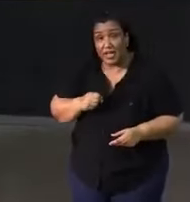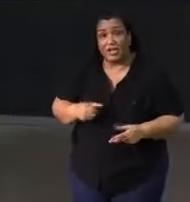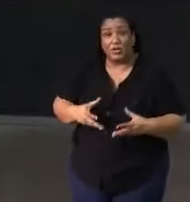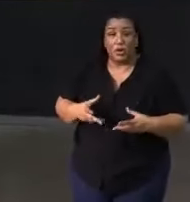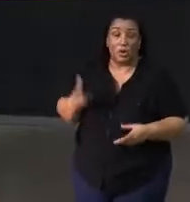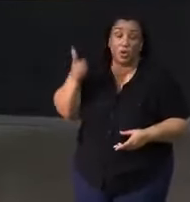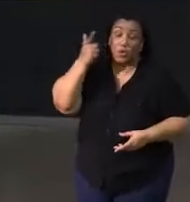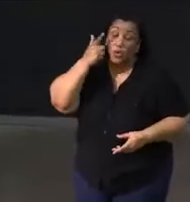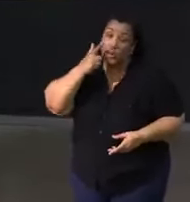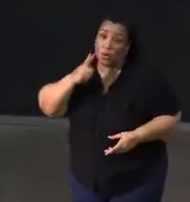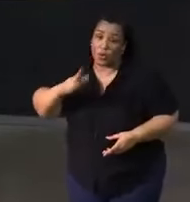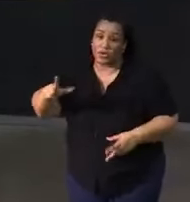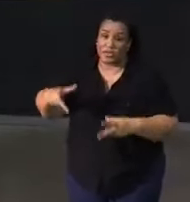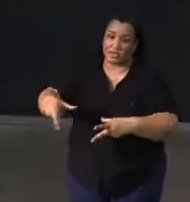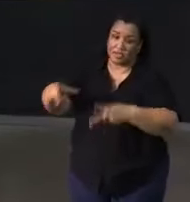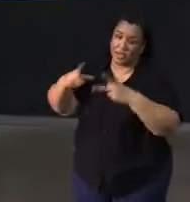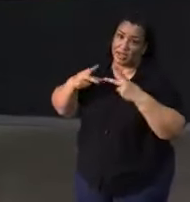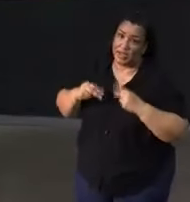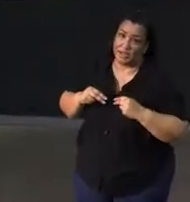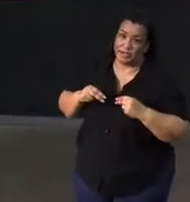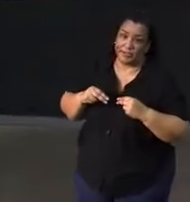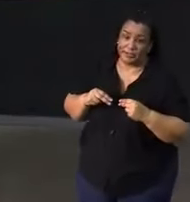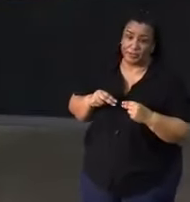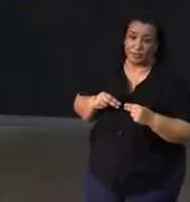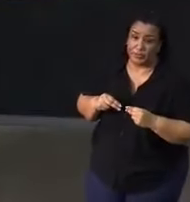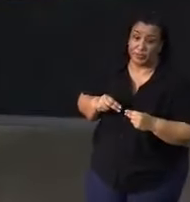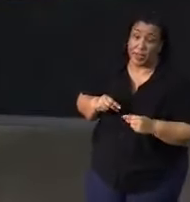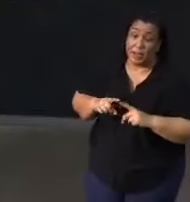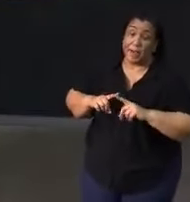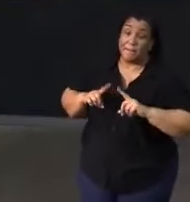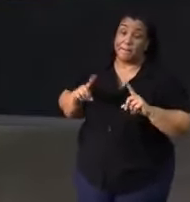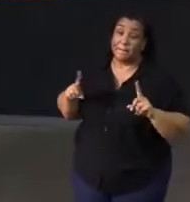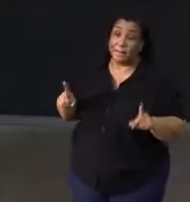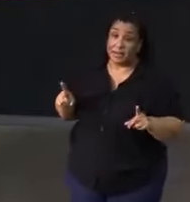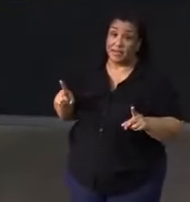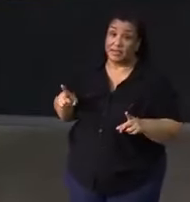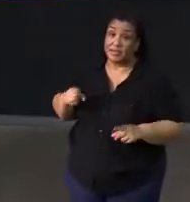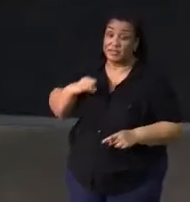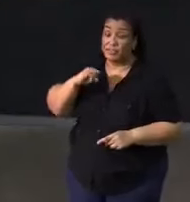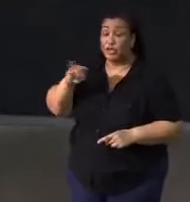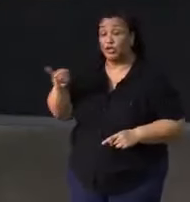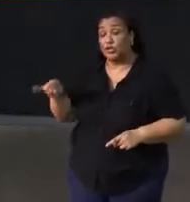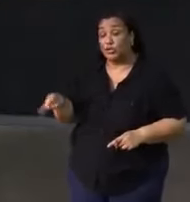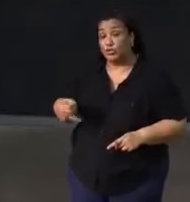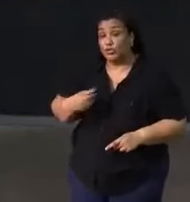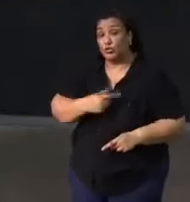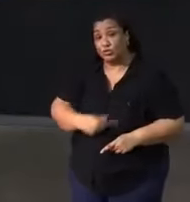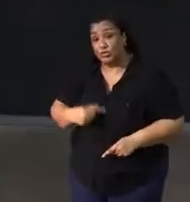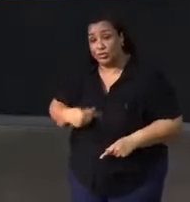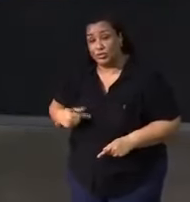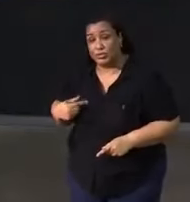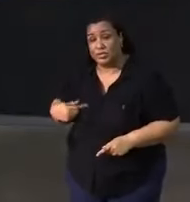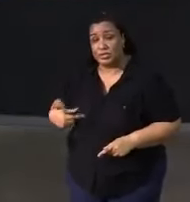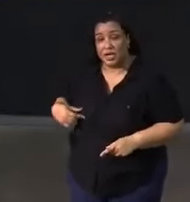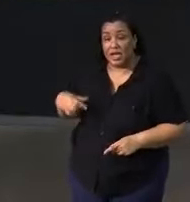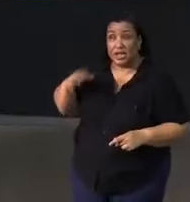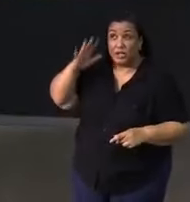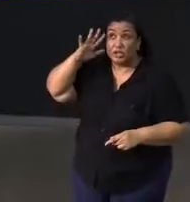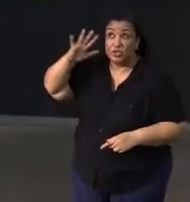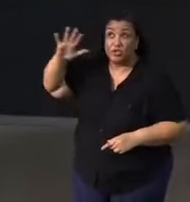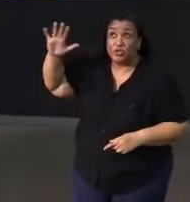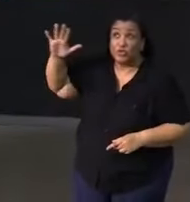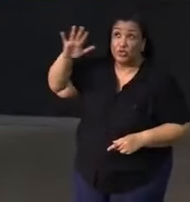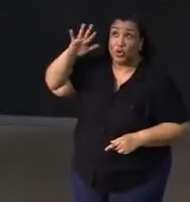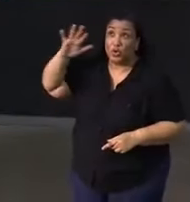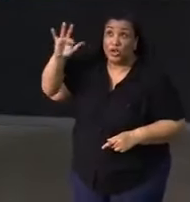ele nunca seria muita coisa, mas ele tem um sonho profético, e nesse sonho ele se coloca como